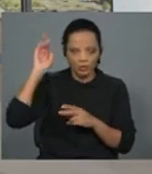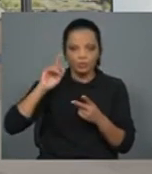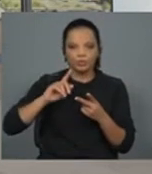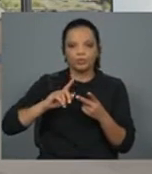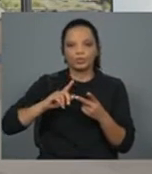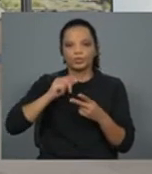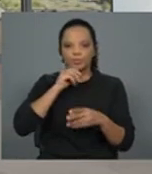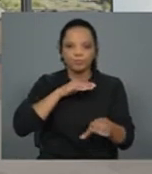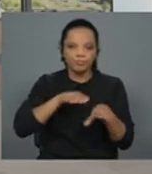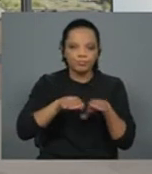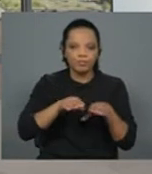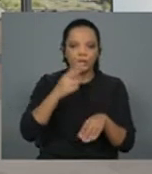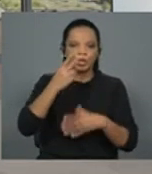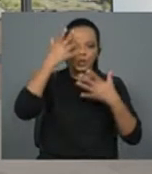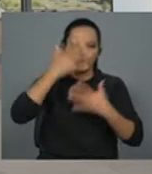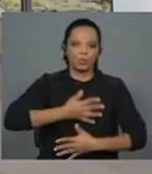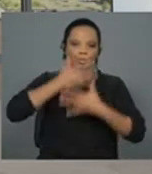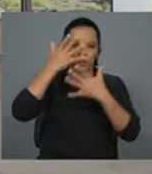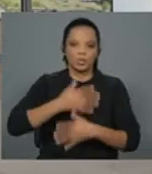mais de 400 sismos sentidos em 2 dias.